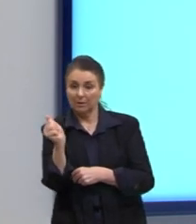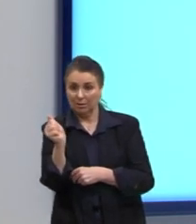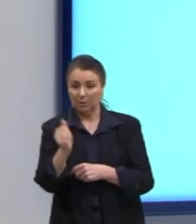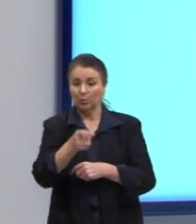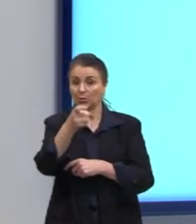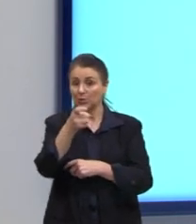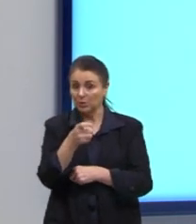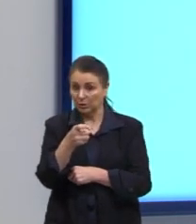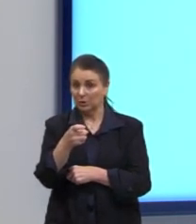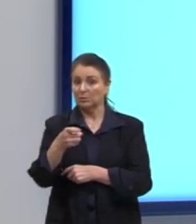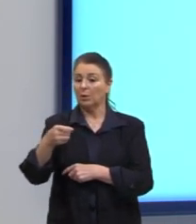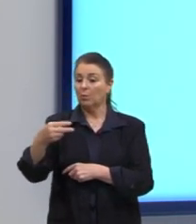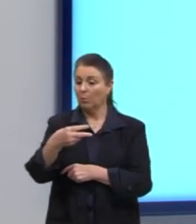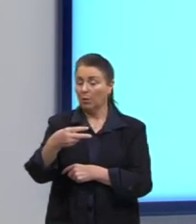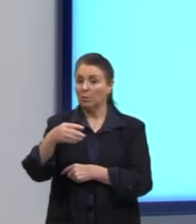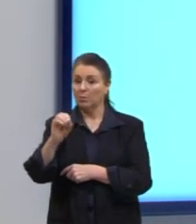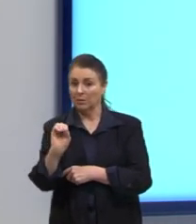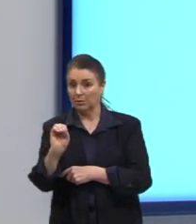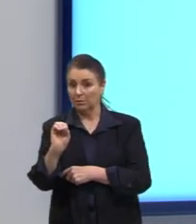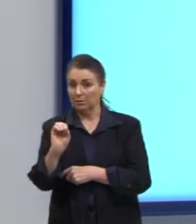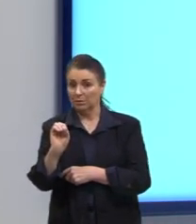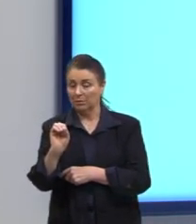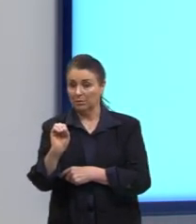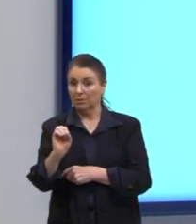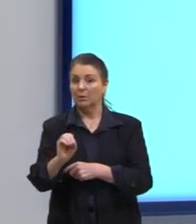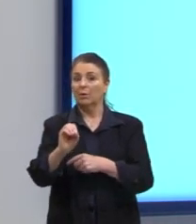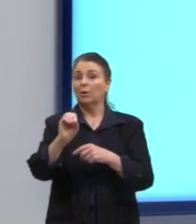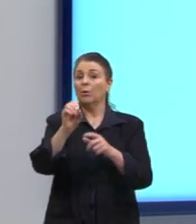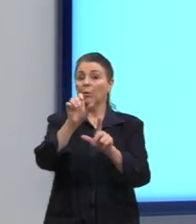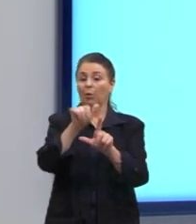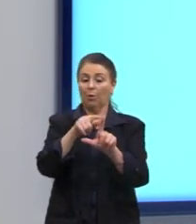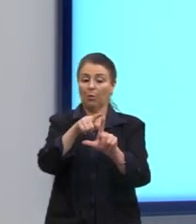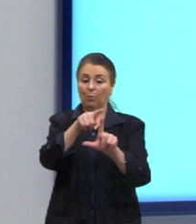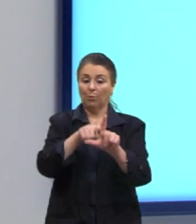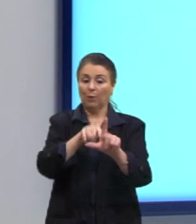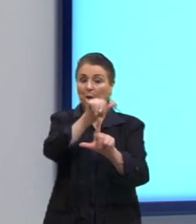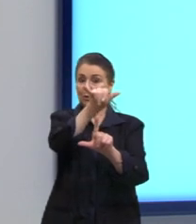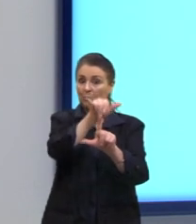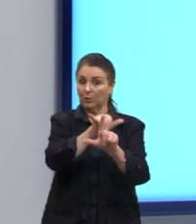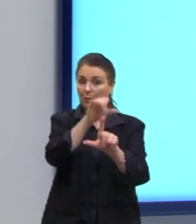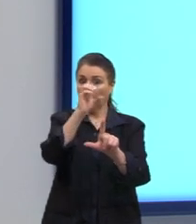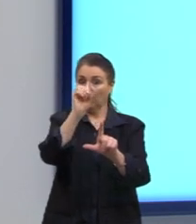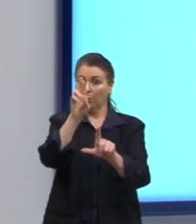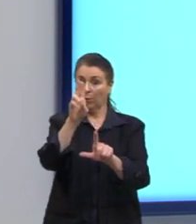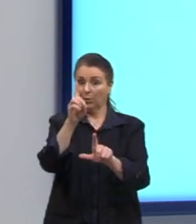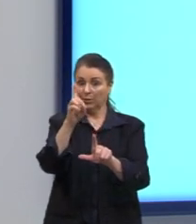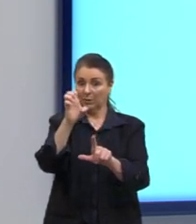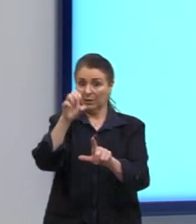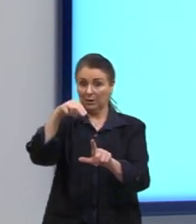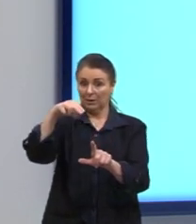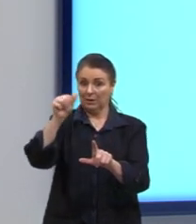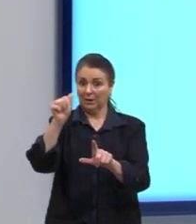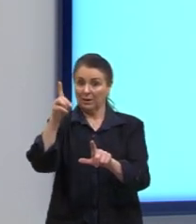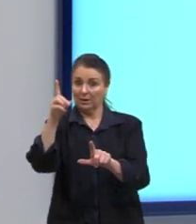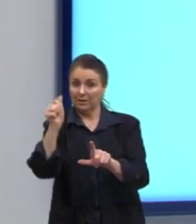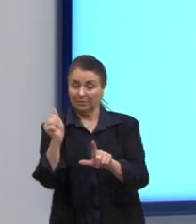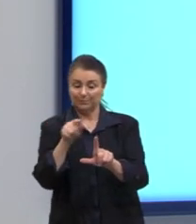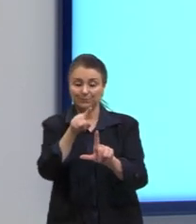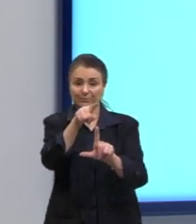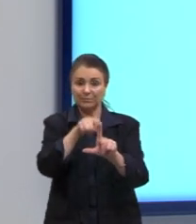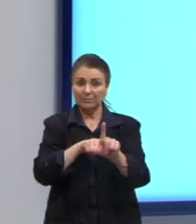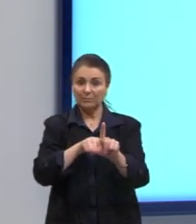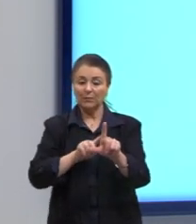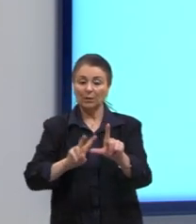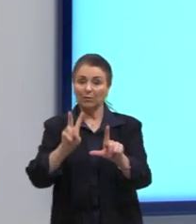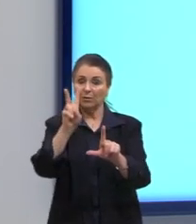Lembrando que ordenado é sempre o eixo Y né então isso significa que ele é o valor